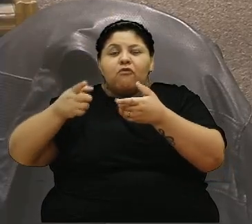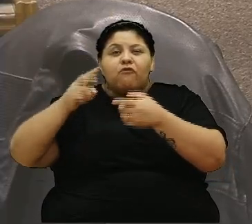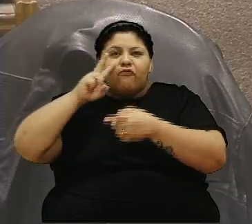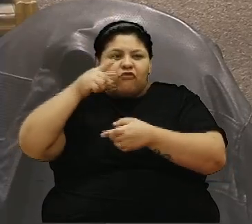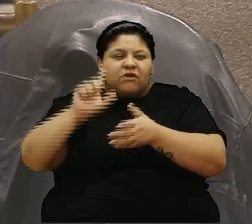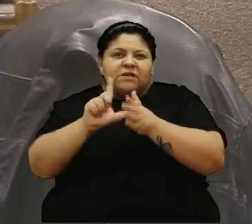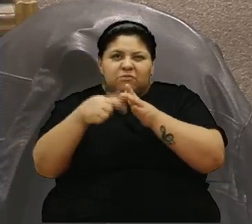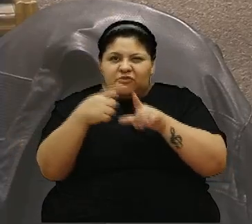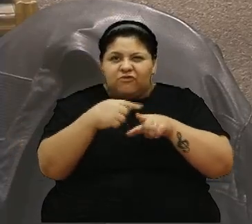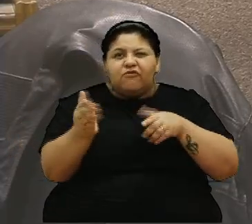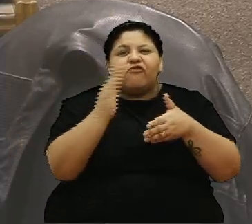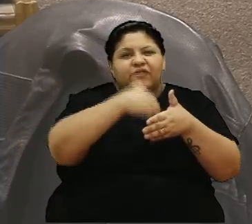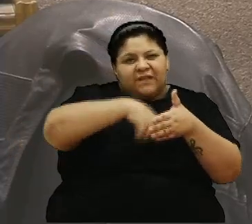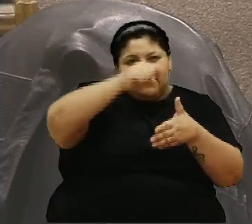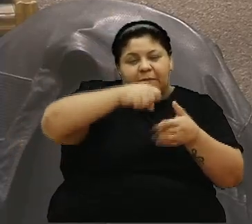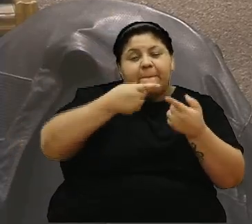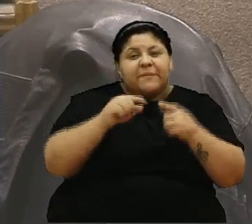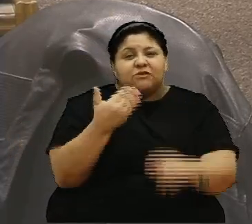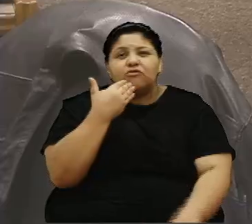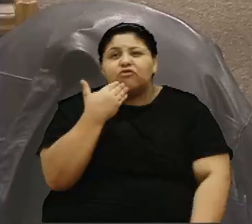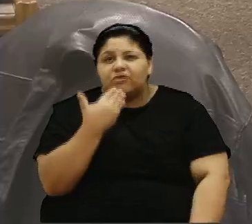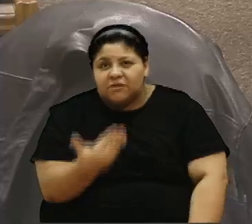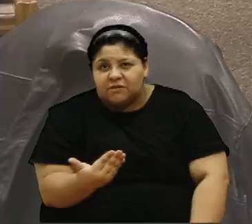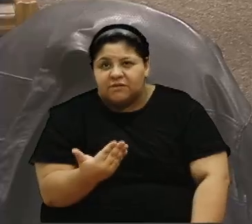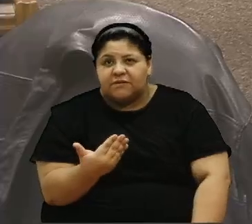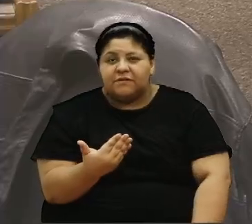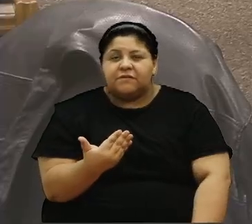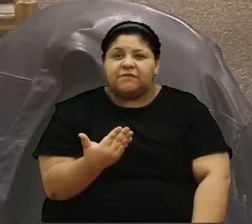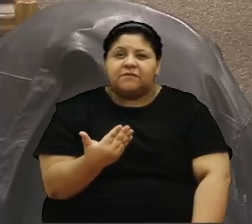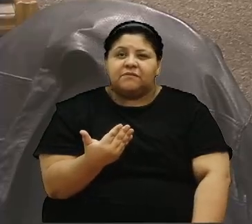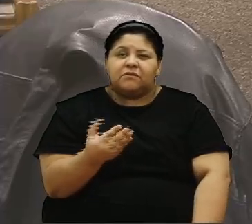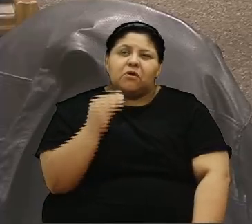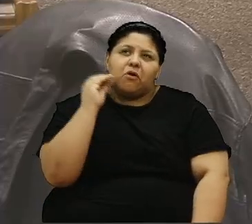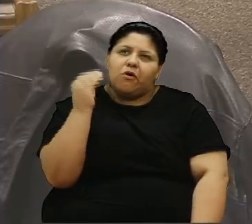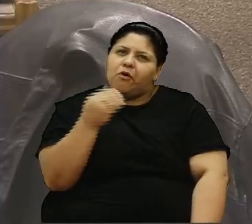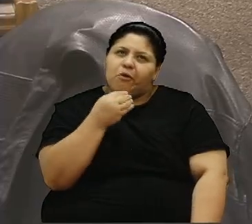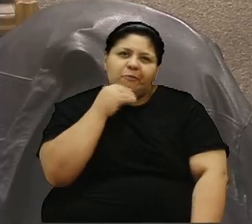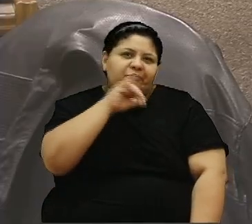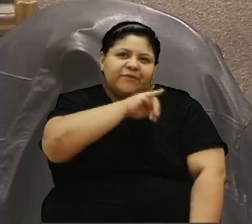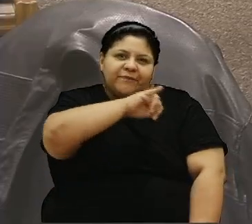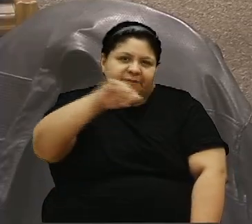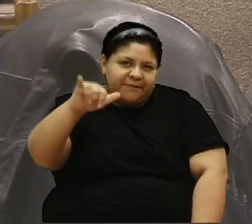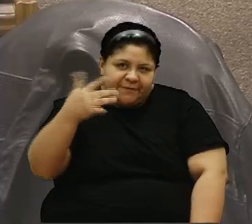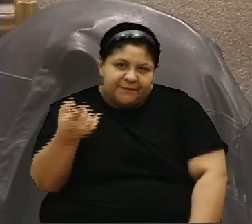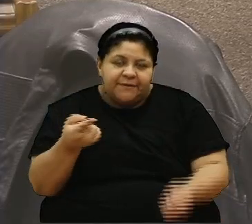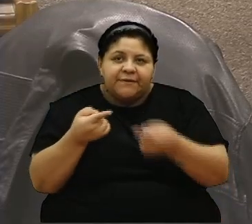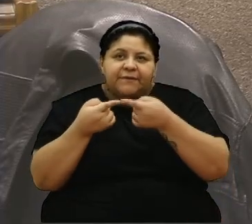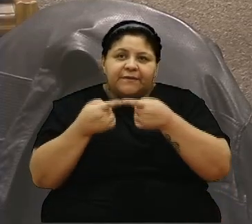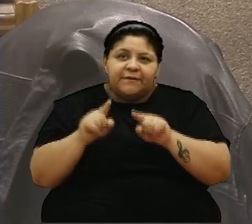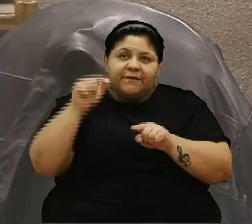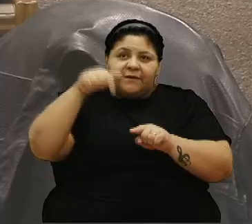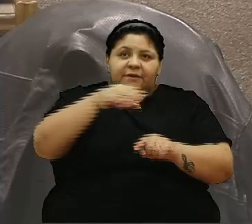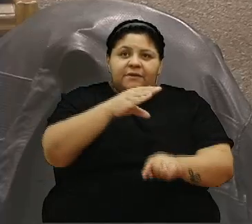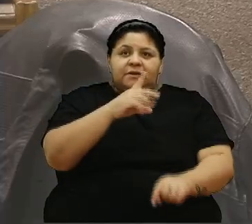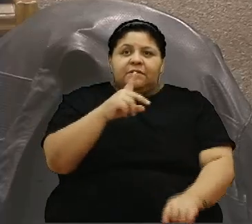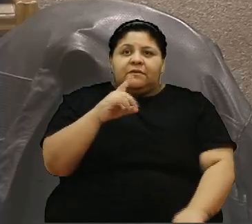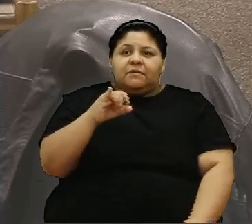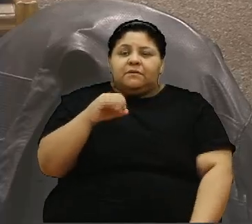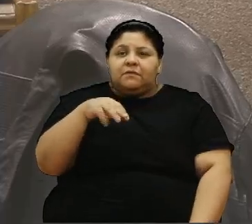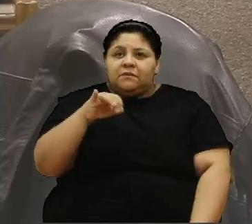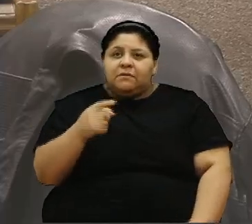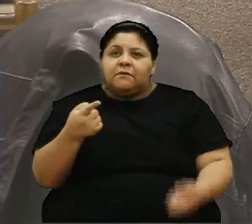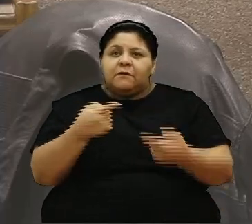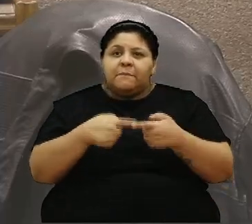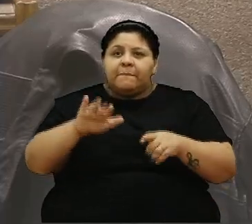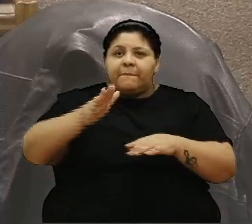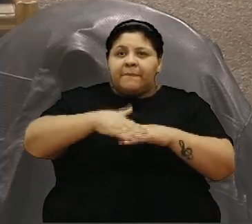Vou votar sim, mas uma coisa que eu peço, se chegar, né? Claro que não vai chegar lá em cima, mas que essa CPMI ela seja mais séria